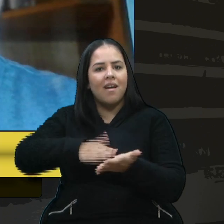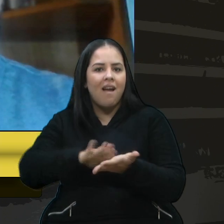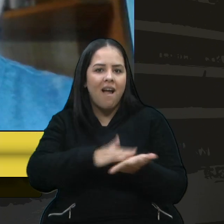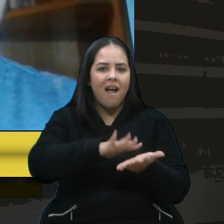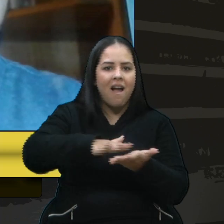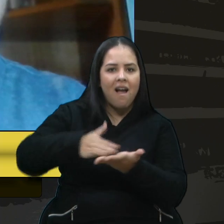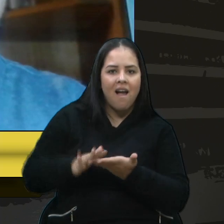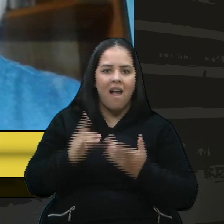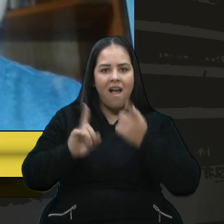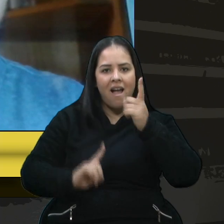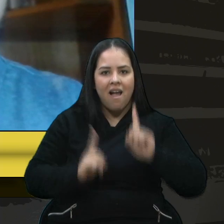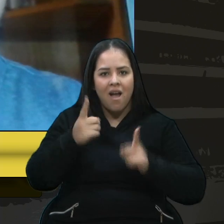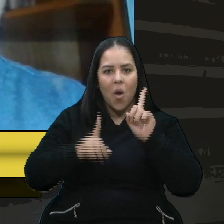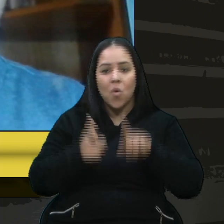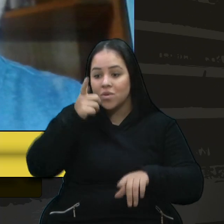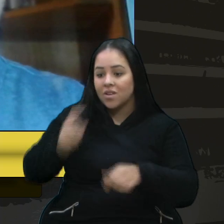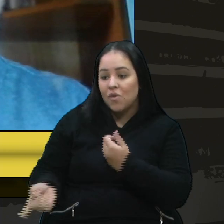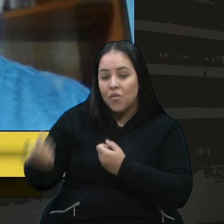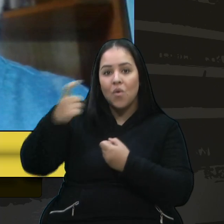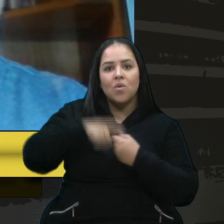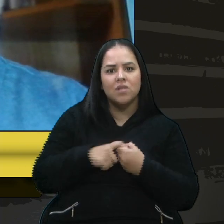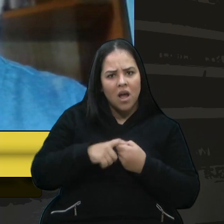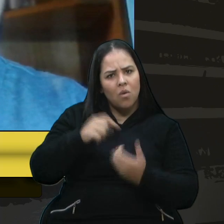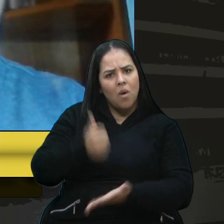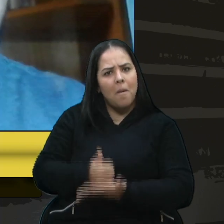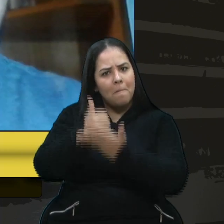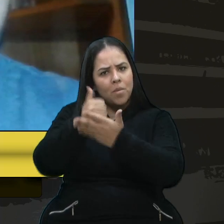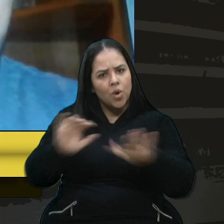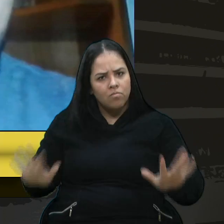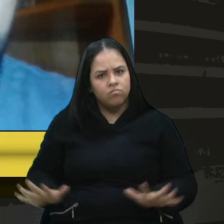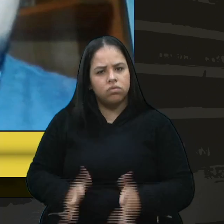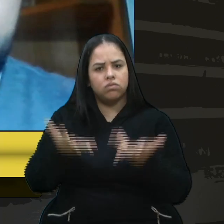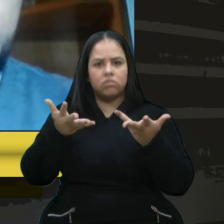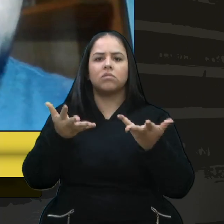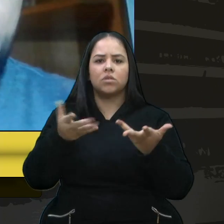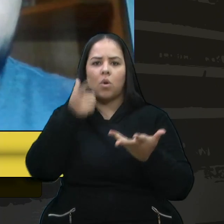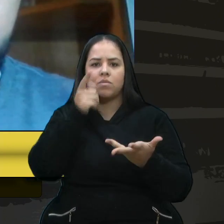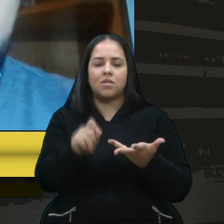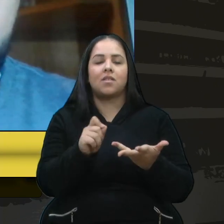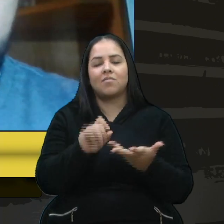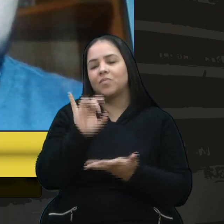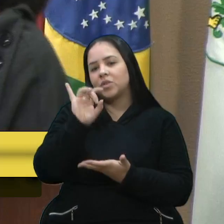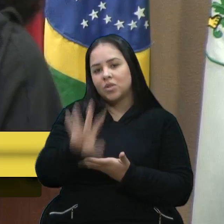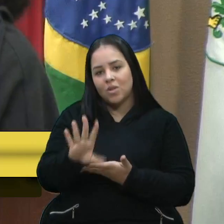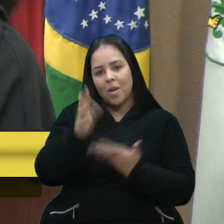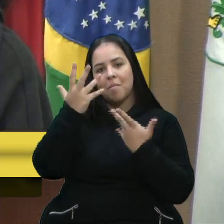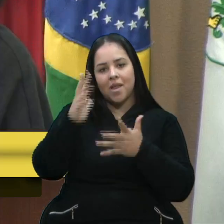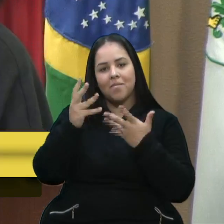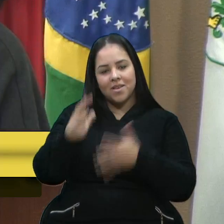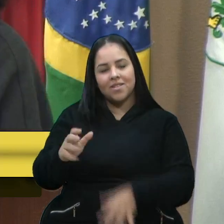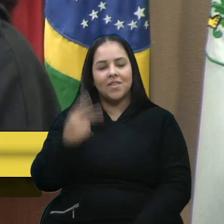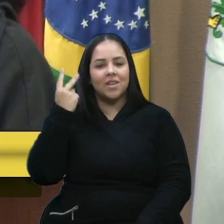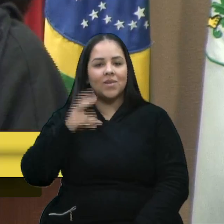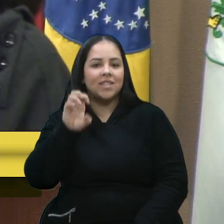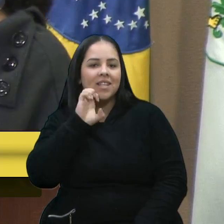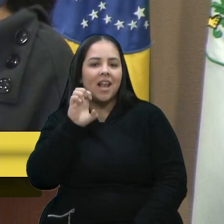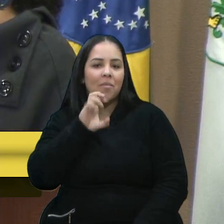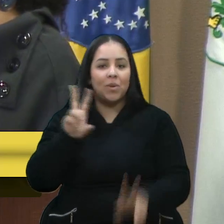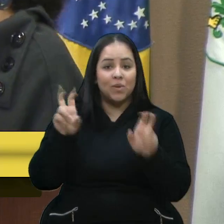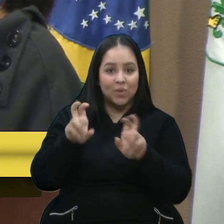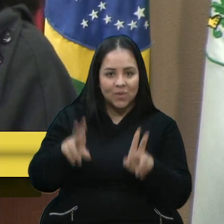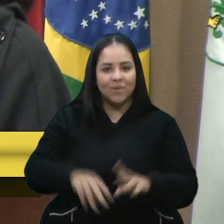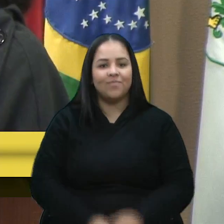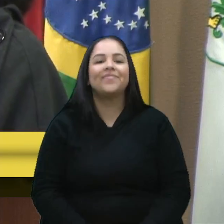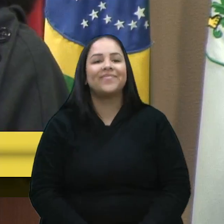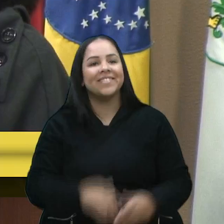seja retomado com apoio, com pujança e com vigor. Então era isso, obrigado, vereadora Estela, e parabéns pelo tempo. Muito obrigado, vereador